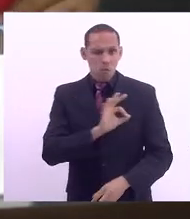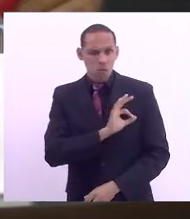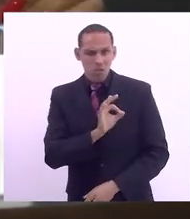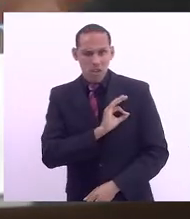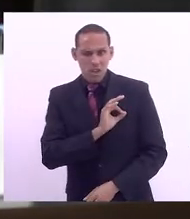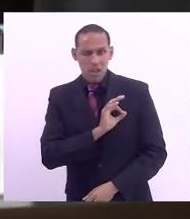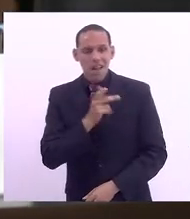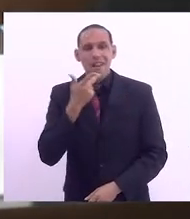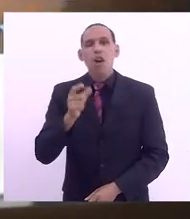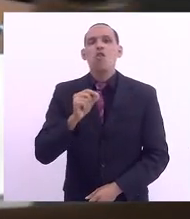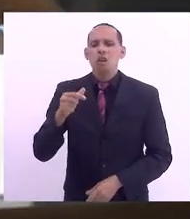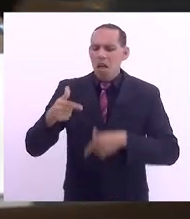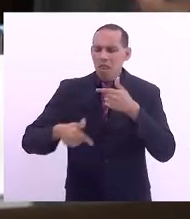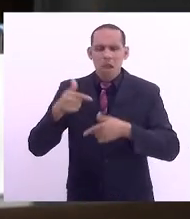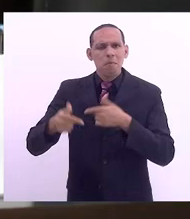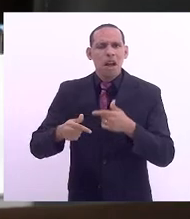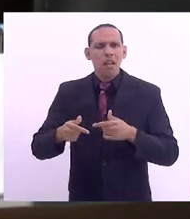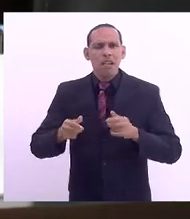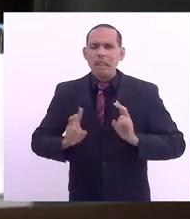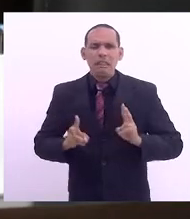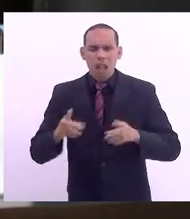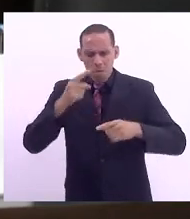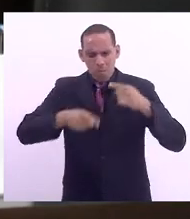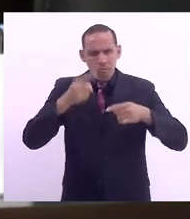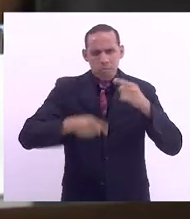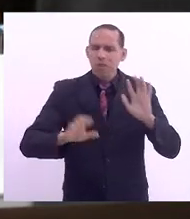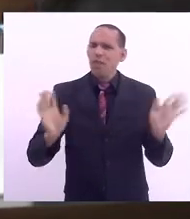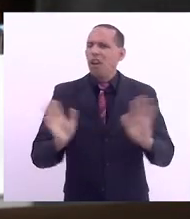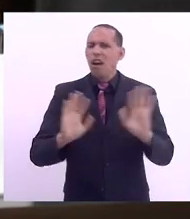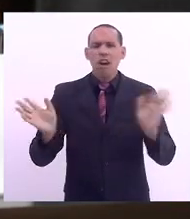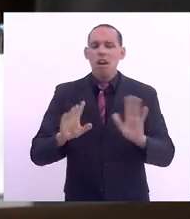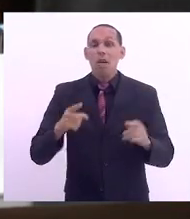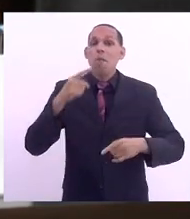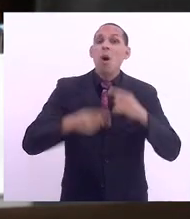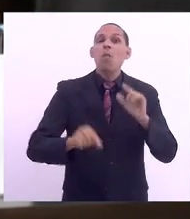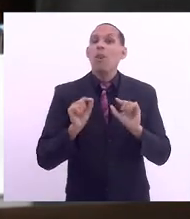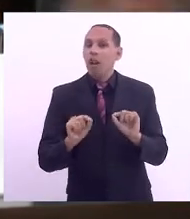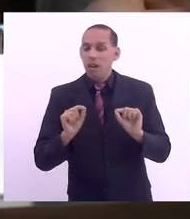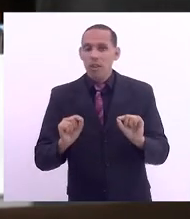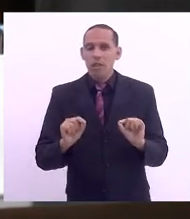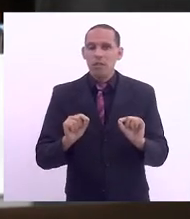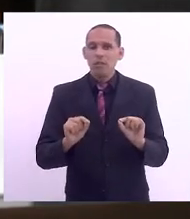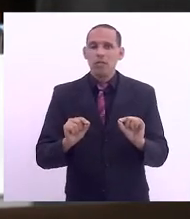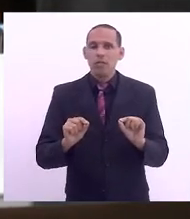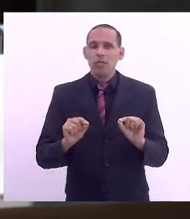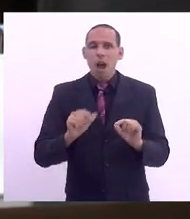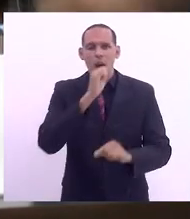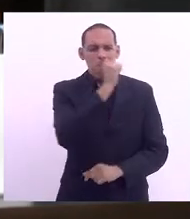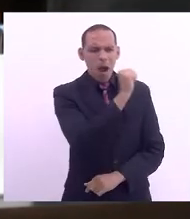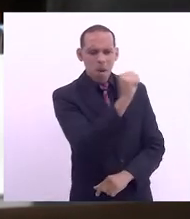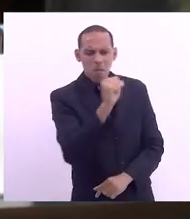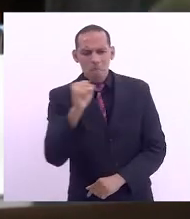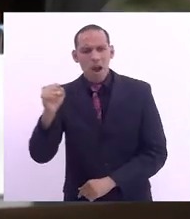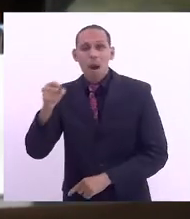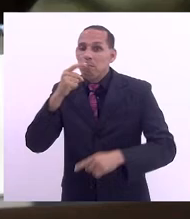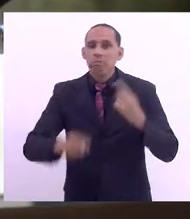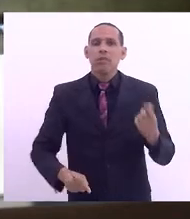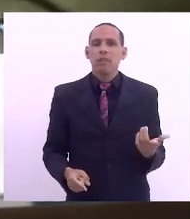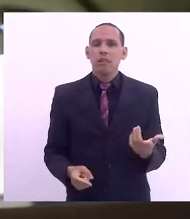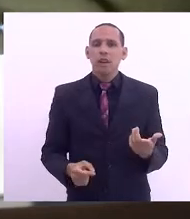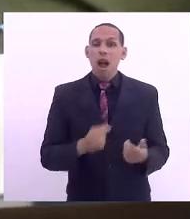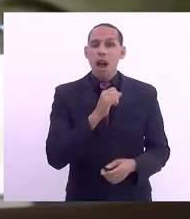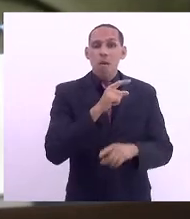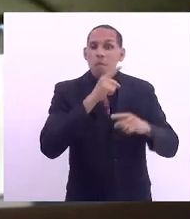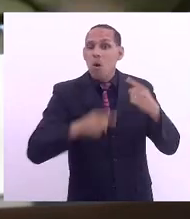polícia tem que ser totalmente proibido. O que tem que ser proibido são execuções. O que tem que ser